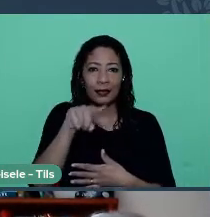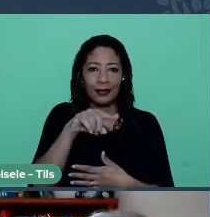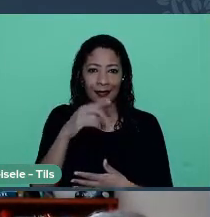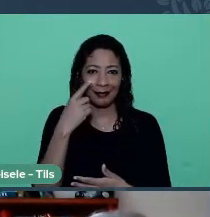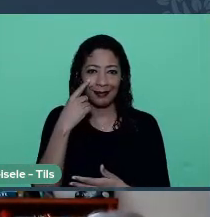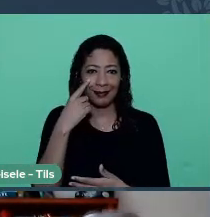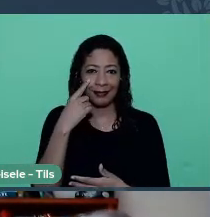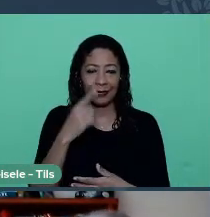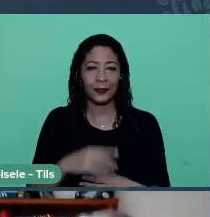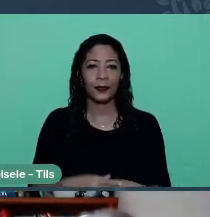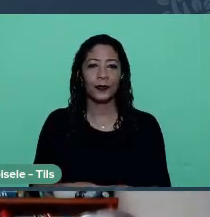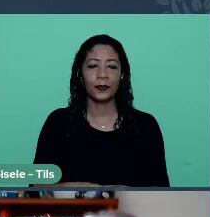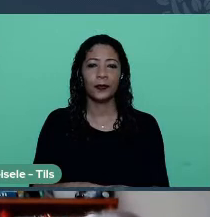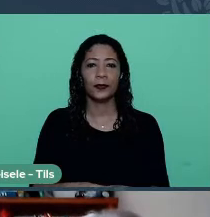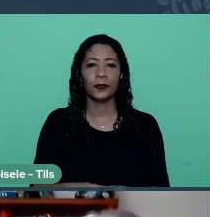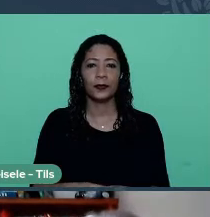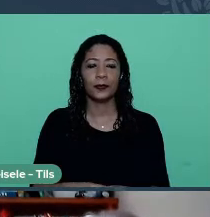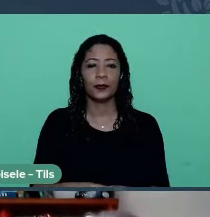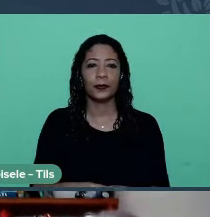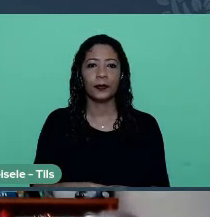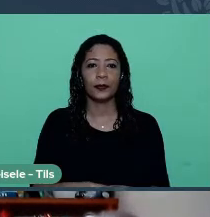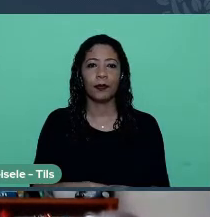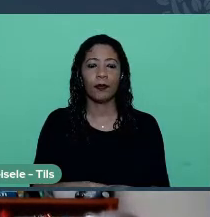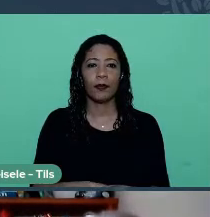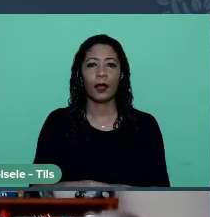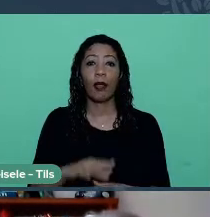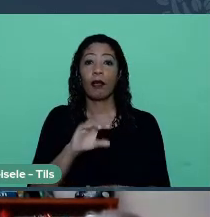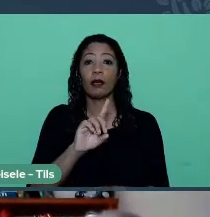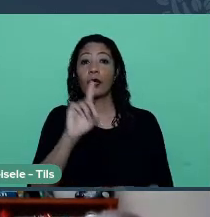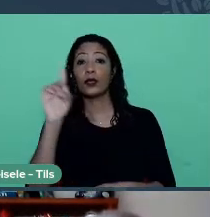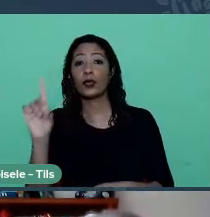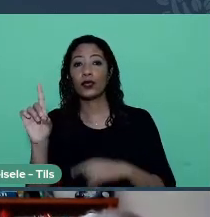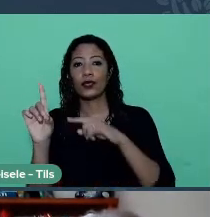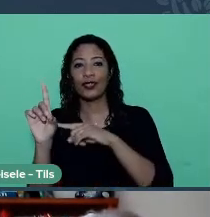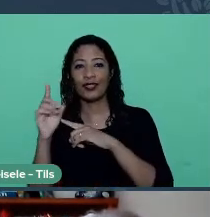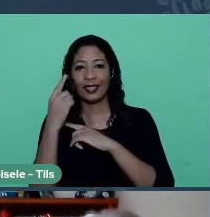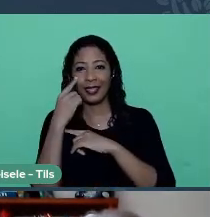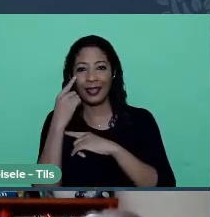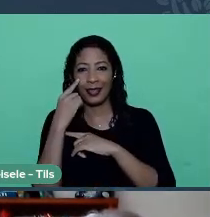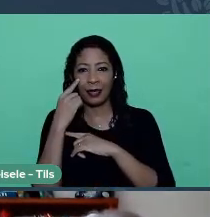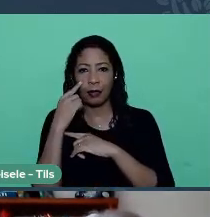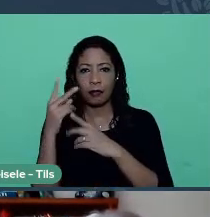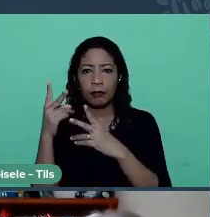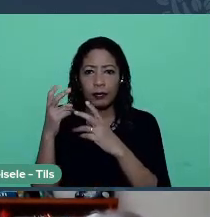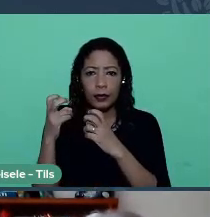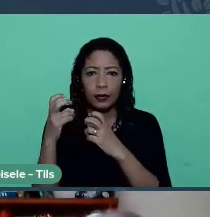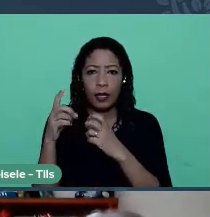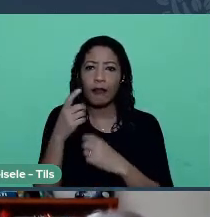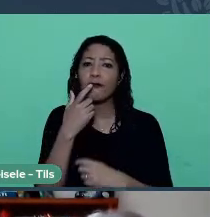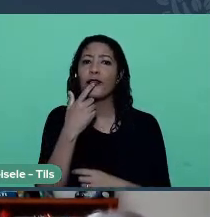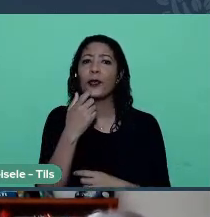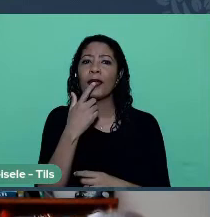lado, no lado direito desse diapositivo, observe que também em vermelho